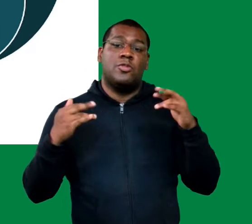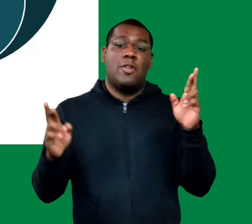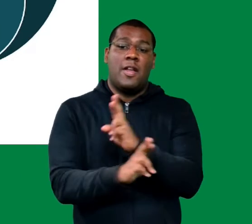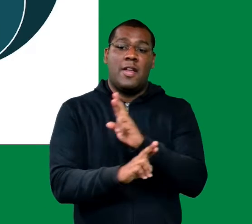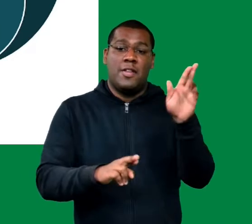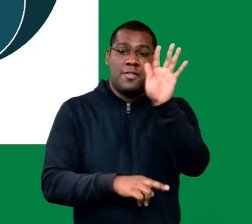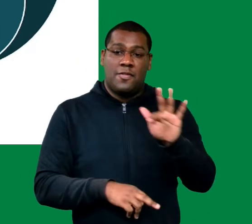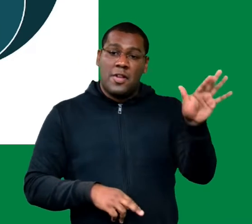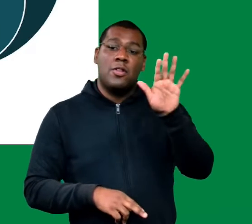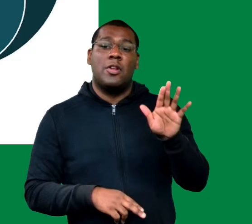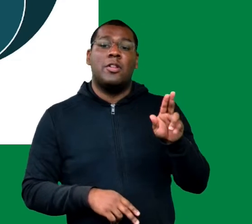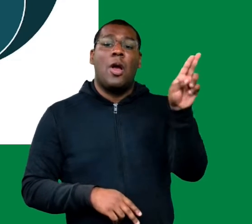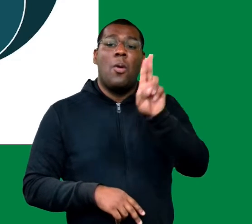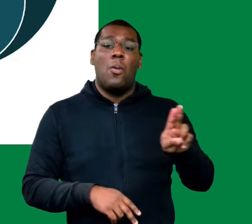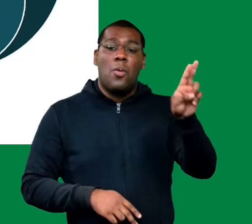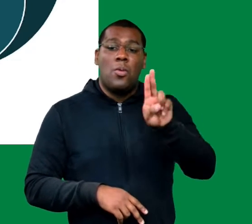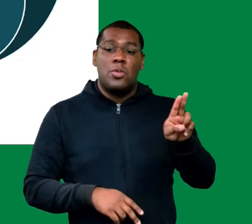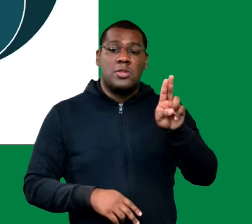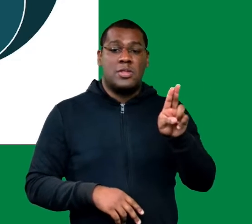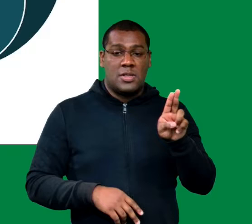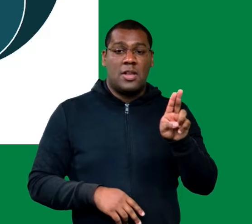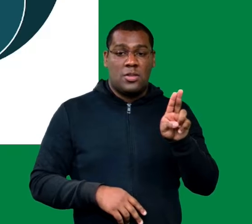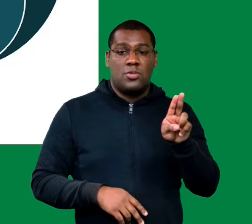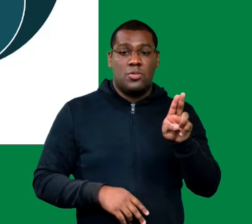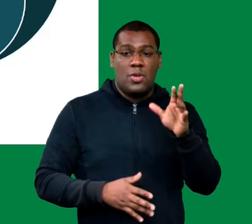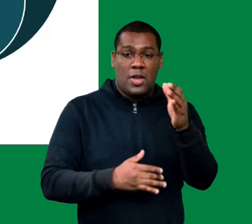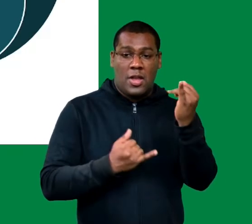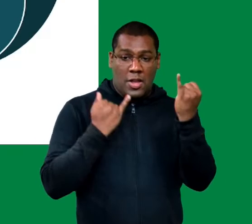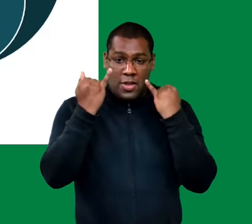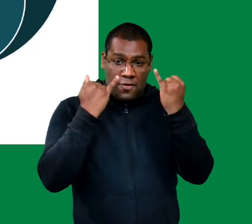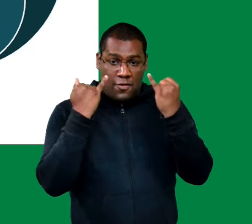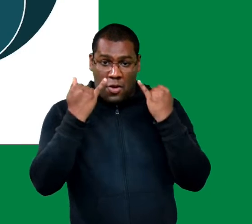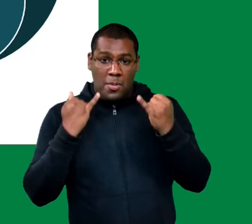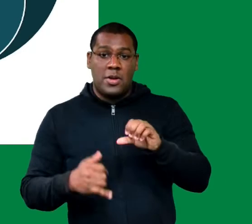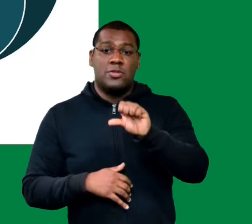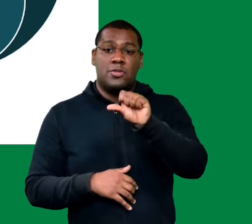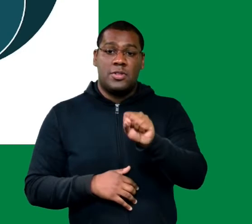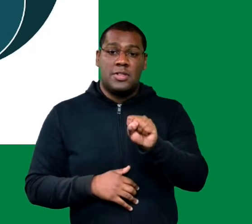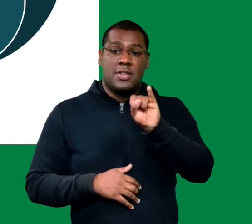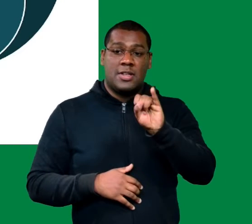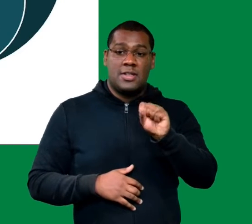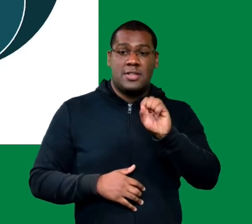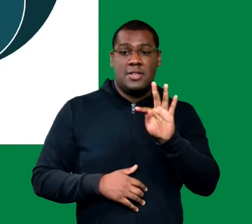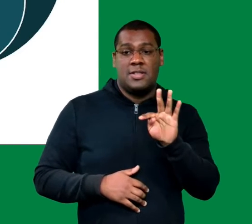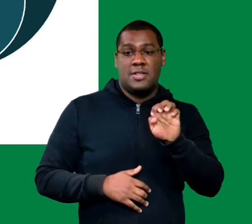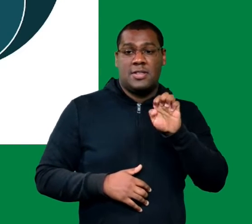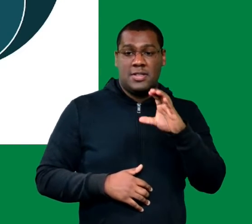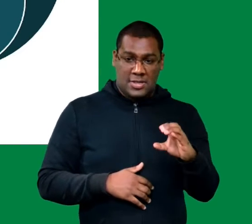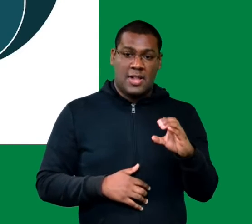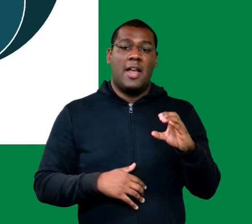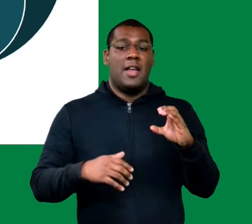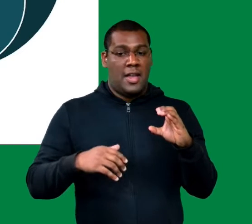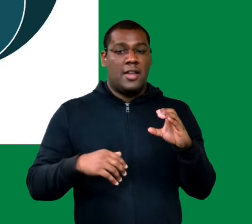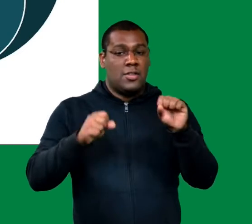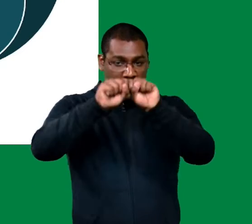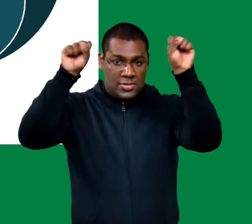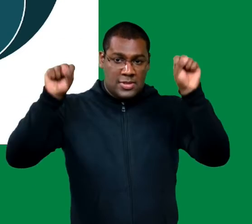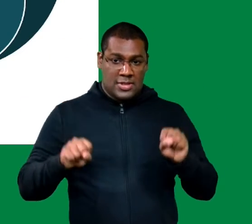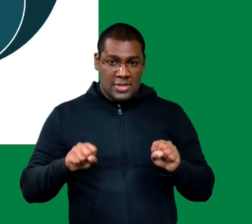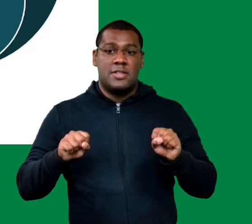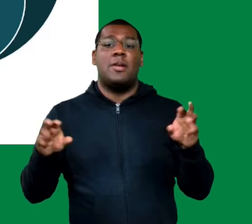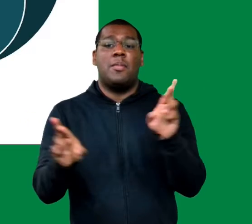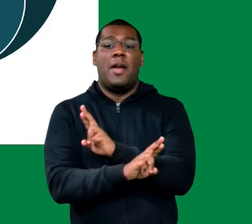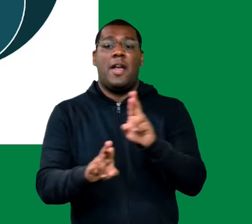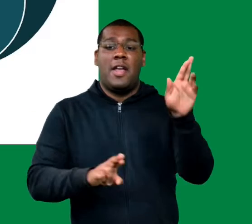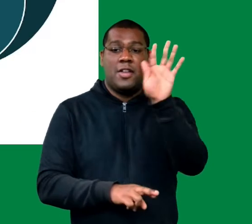SISTEC, onde são alimentados os ciclos de matrículas de todas as instituições que compõem a rede federal de educação